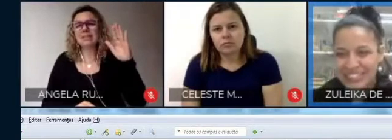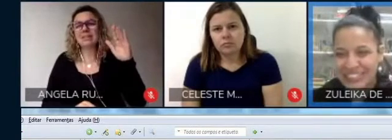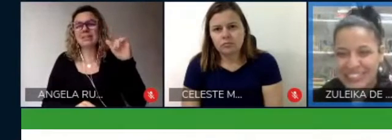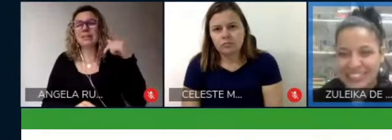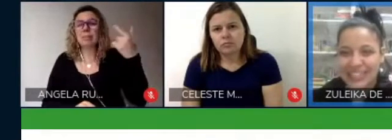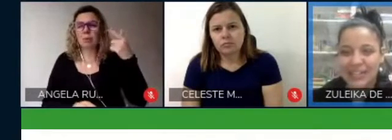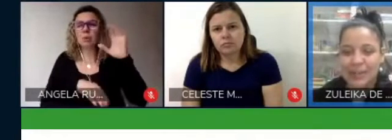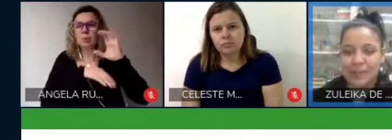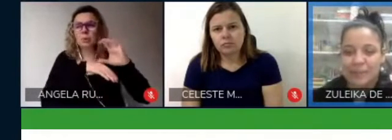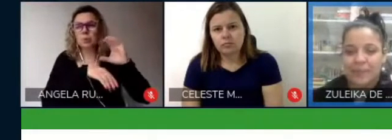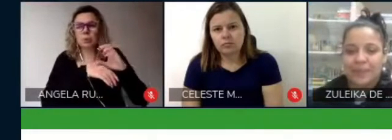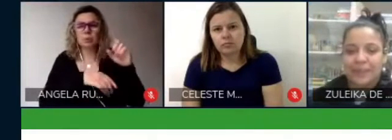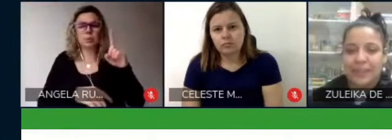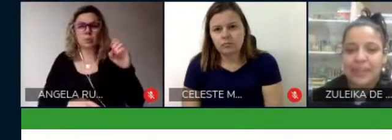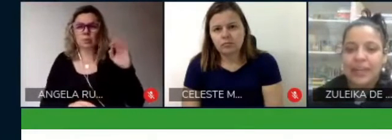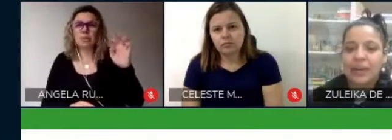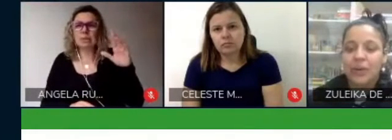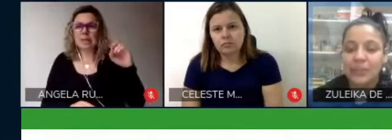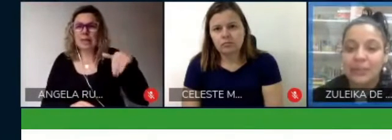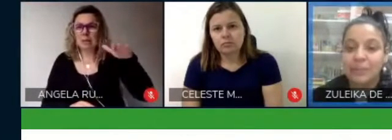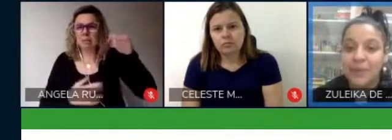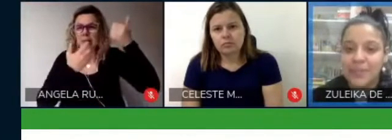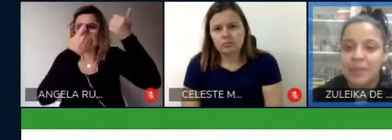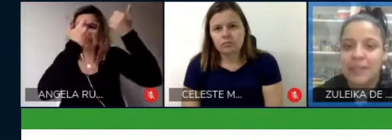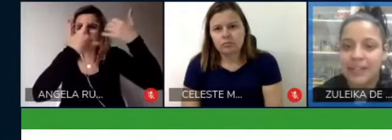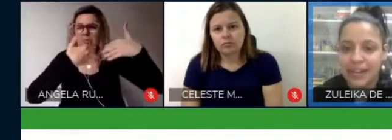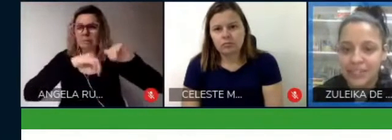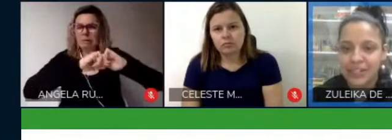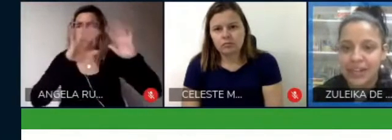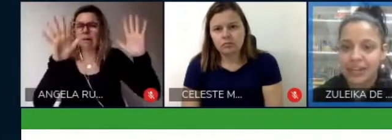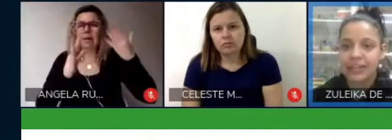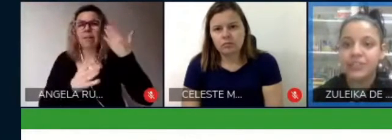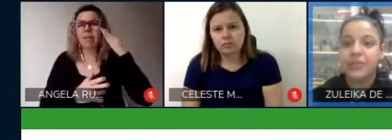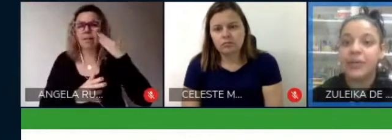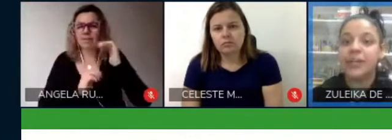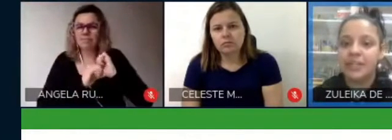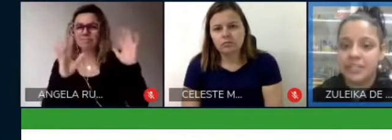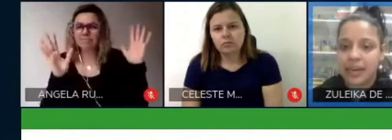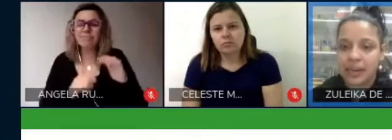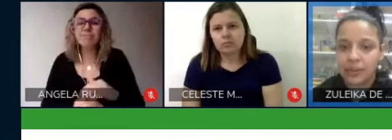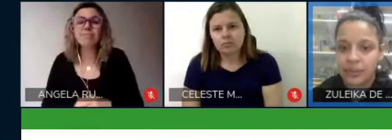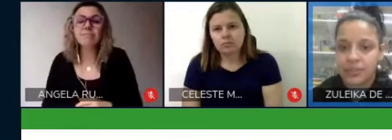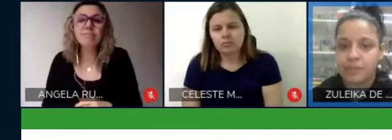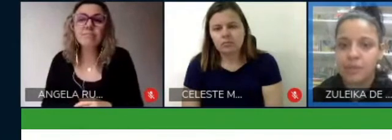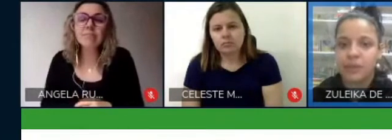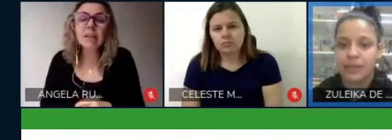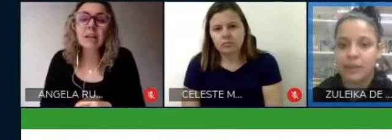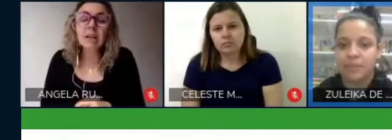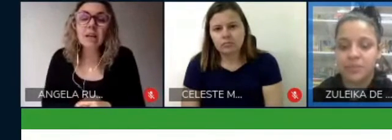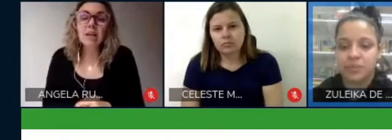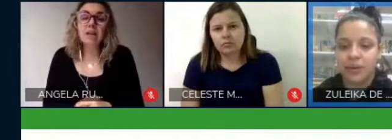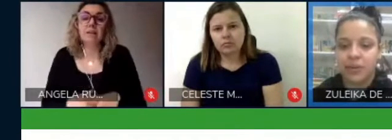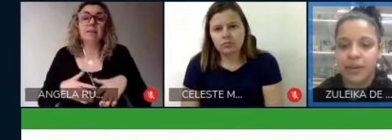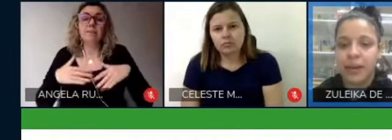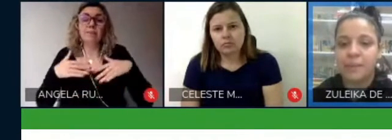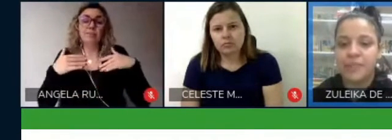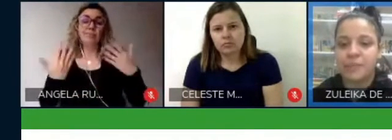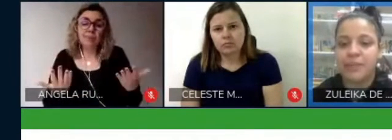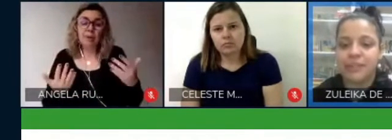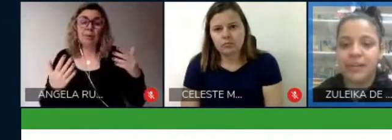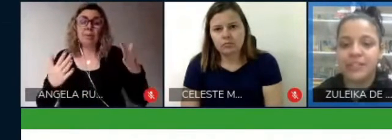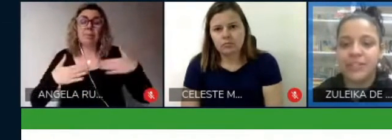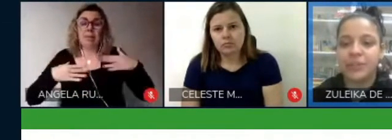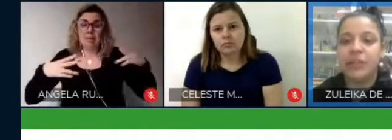fácil de entender. Outra possibilidade, além de organizar a nossa biblioteca pessoal,